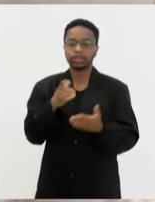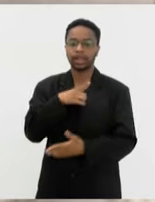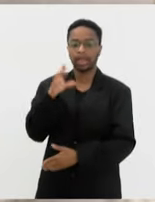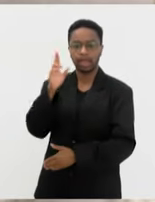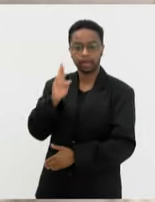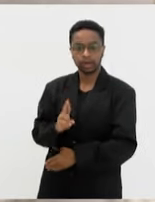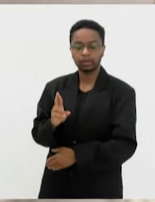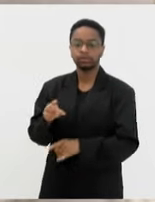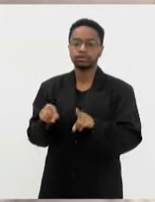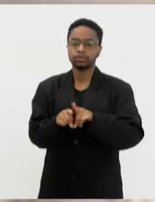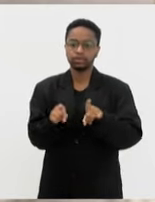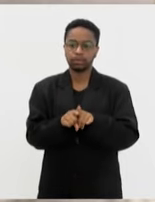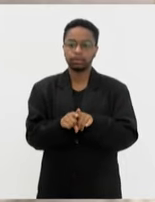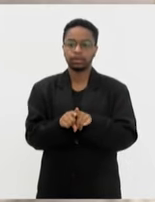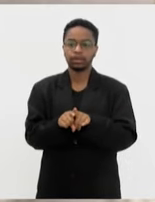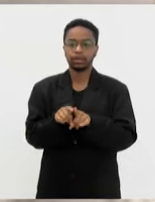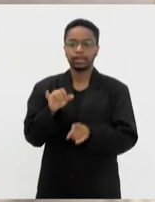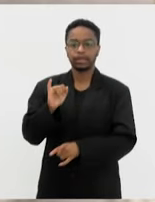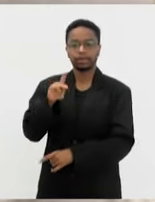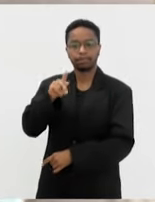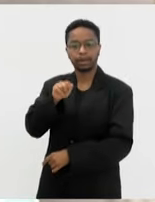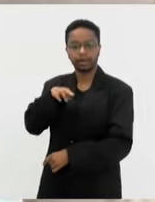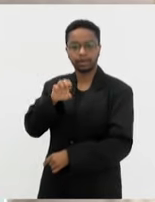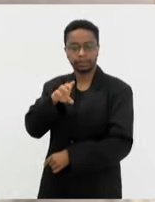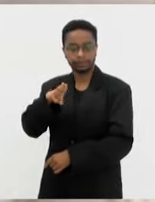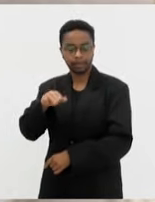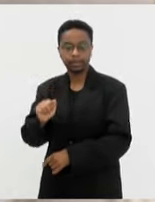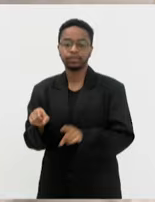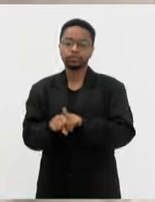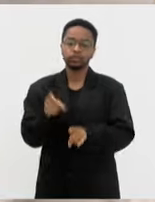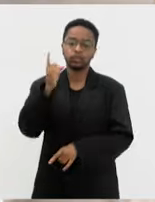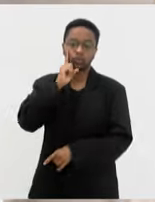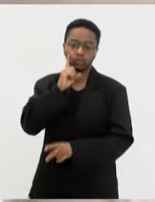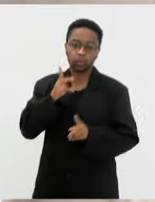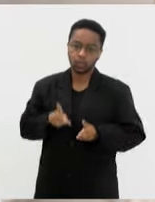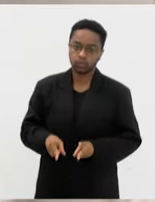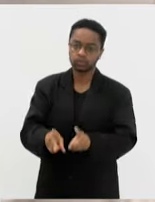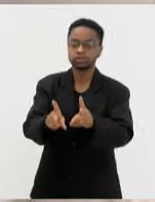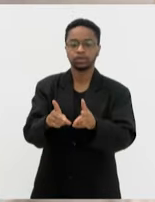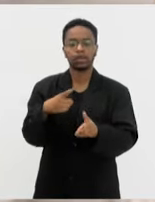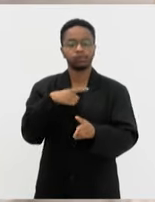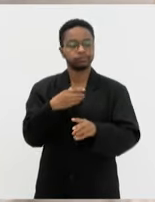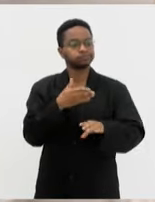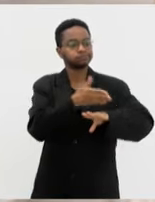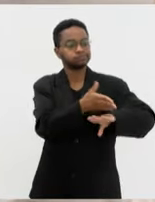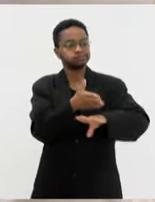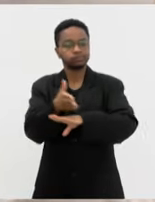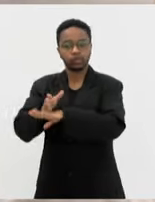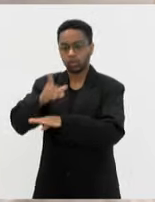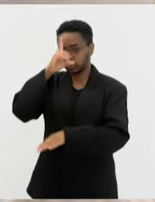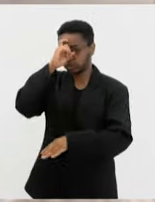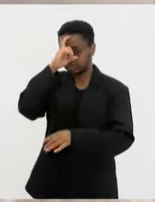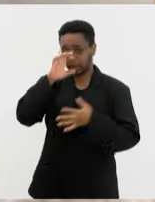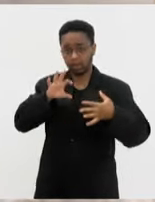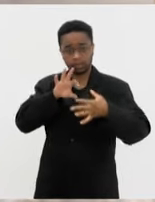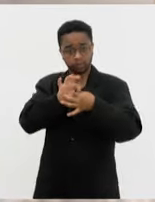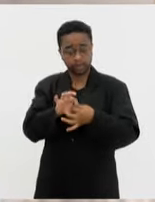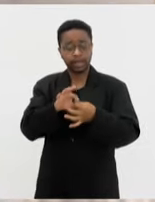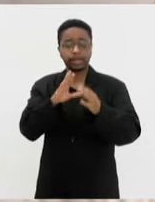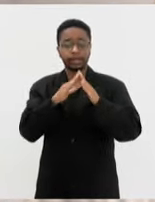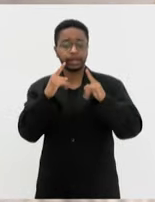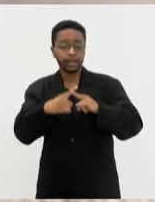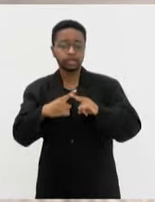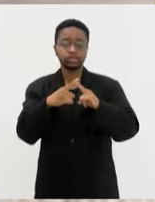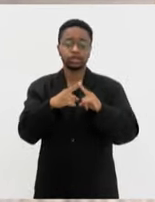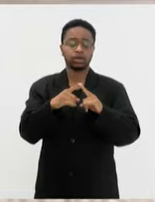Estácio Recreio, estamos na Viva Rio, em Ipanema. Todos os dias estaremos, temos parcerias com os hospitais, com universidades, com empresas, com igrejas, com clubes, sempre